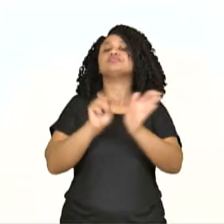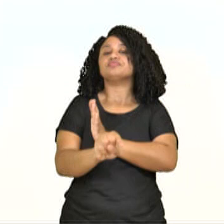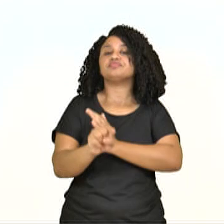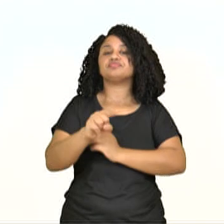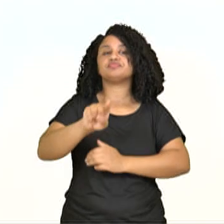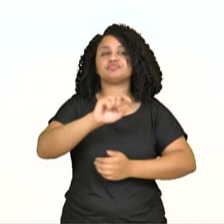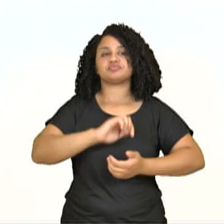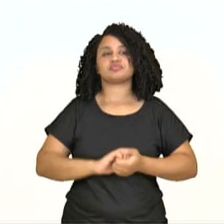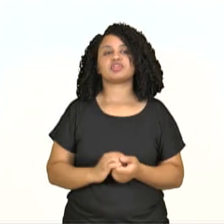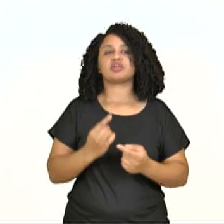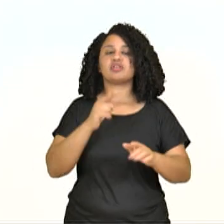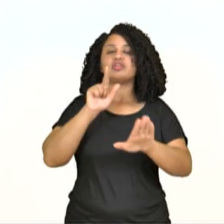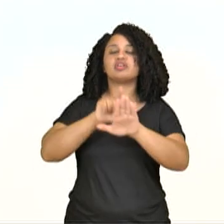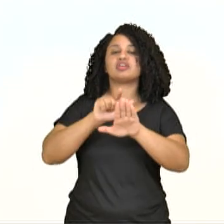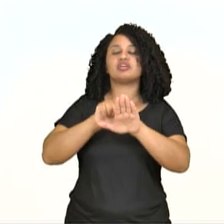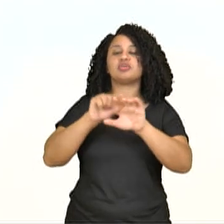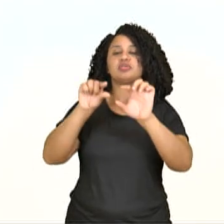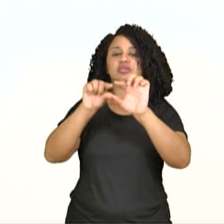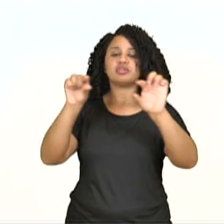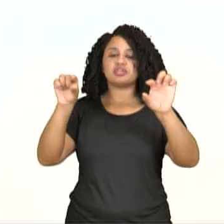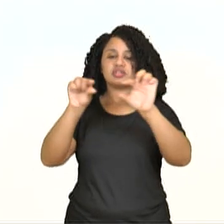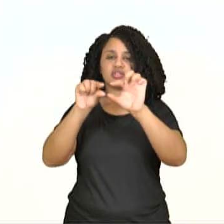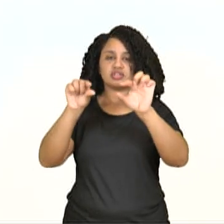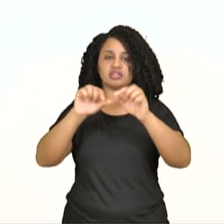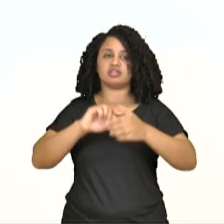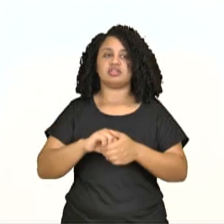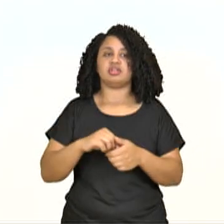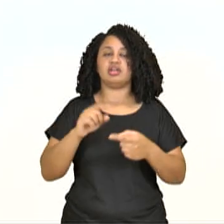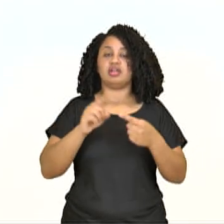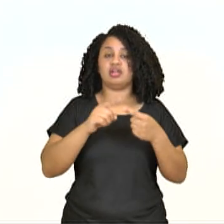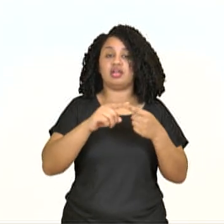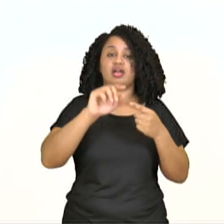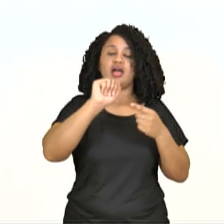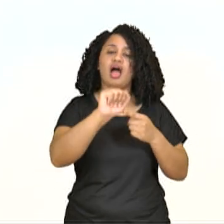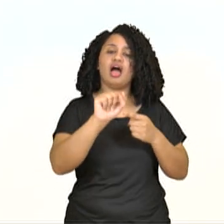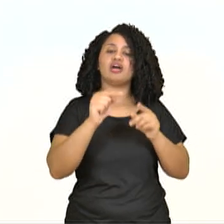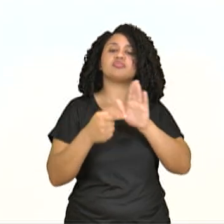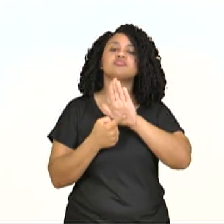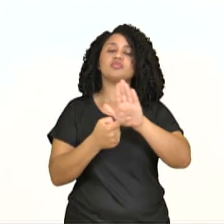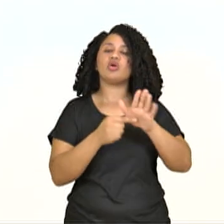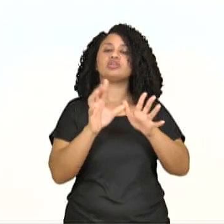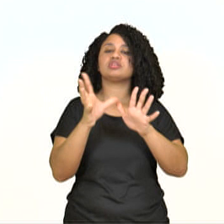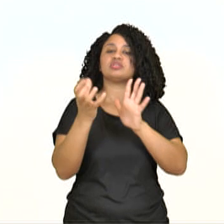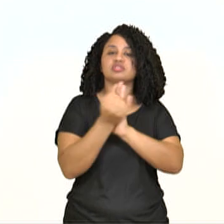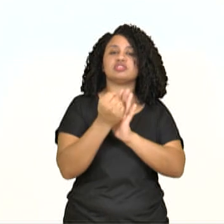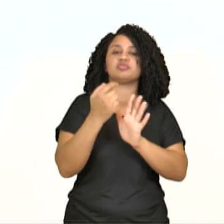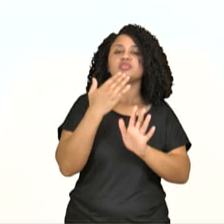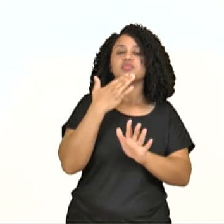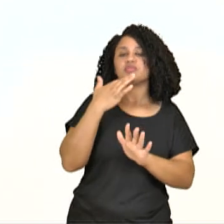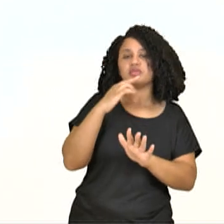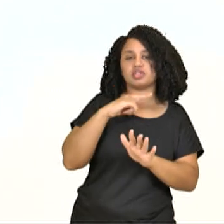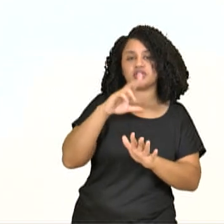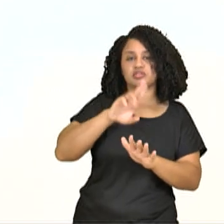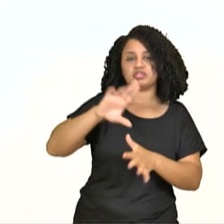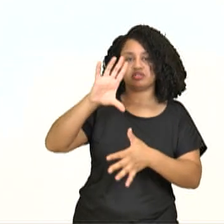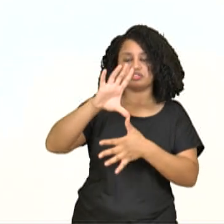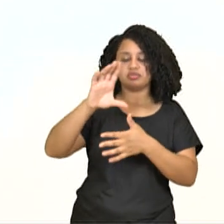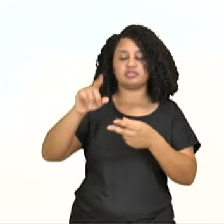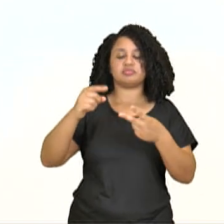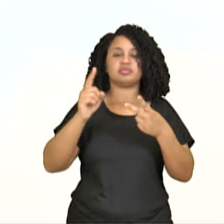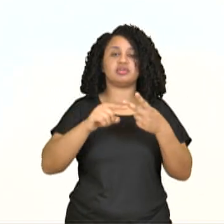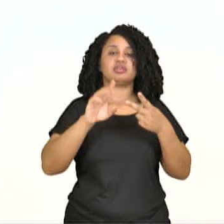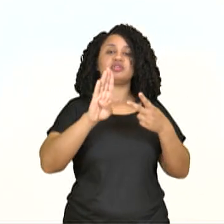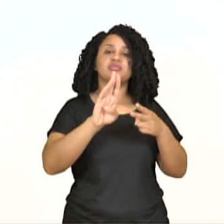quiz. Qual é a função da escala cartográfica? Letra A, olha lá, indicar os símbolos e cores utilizadas no mapa. Letra